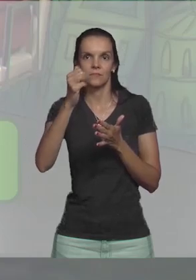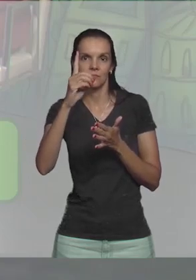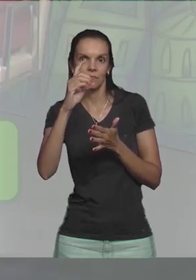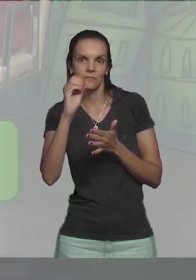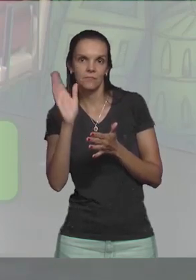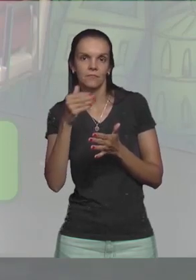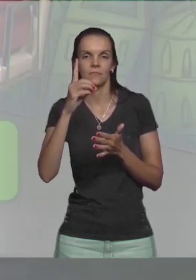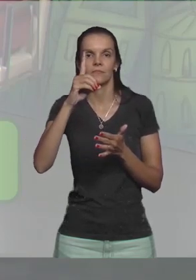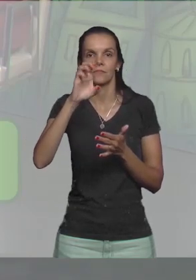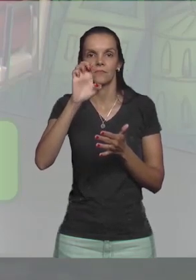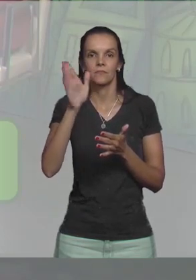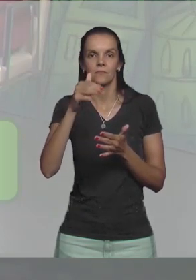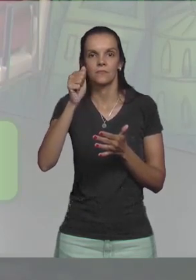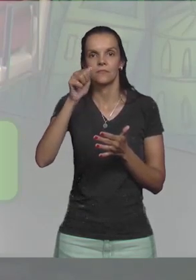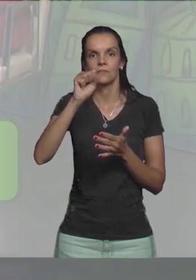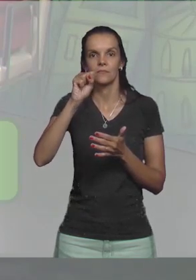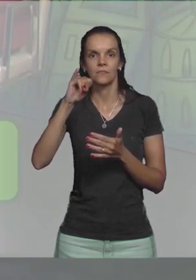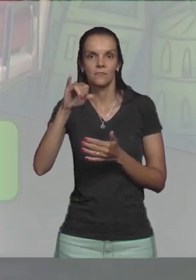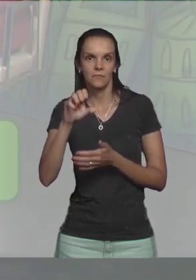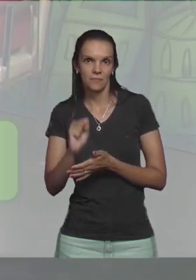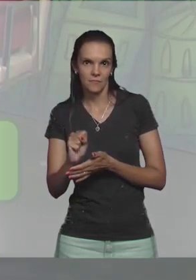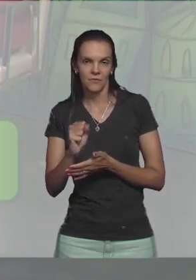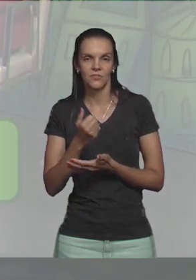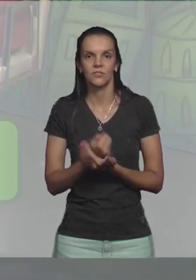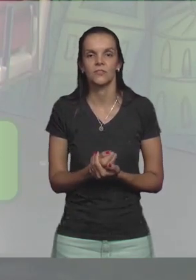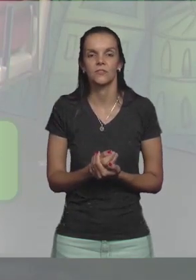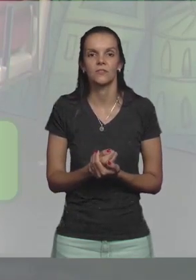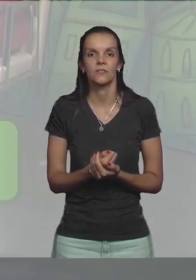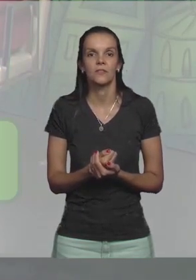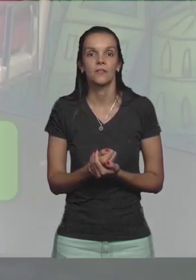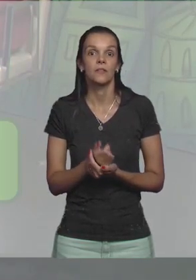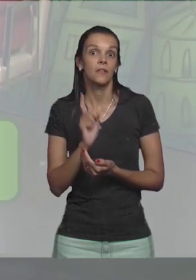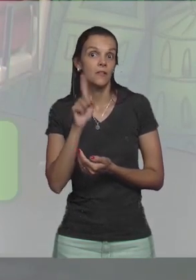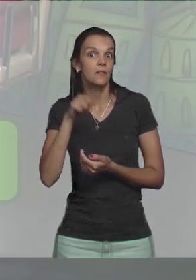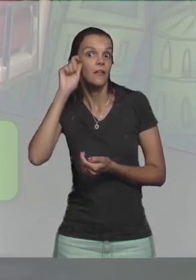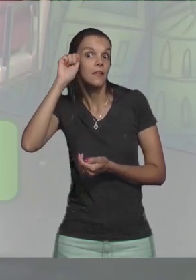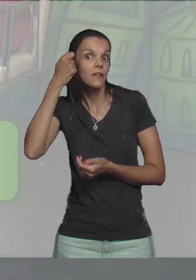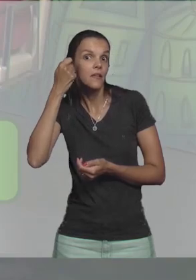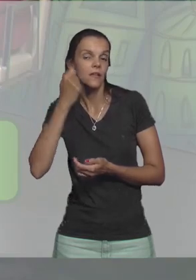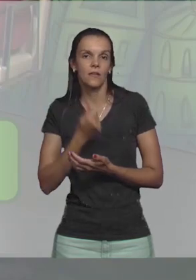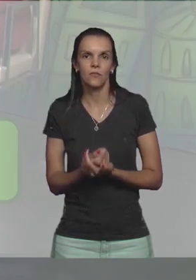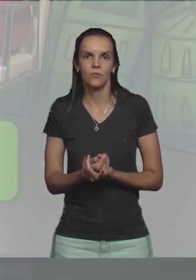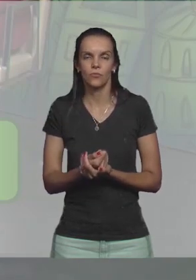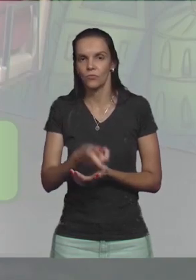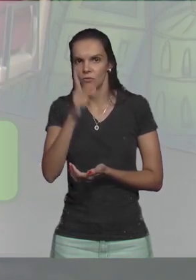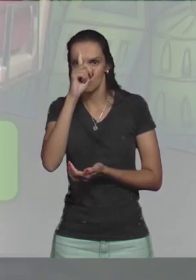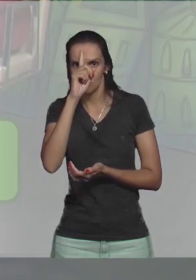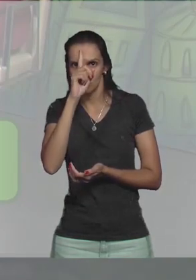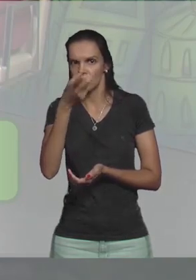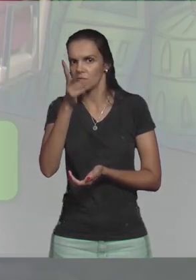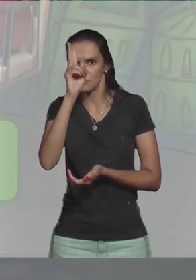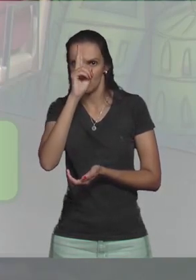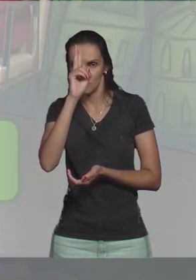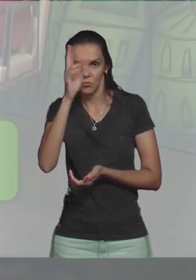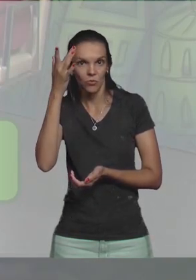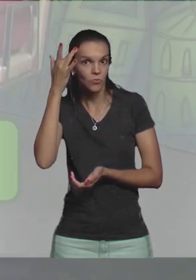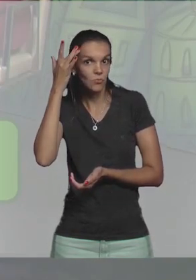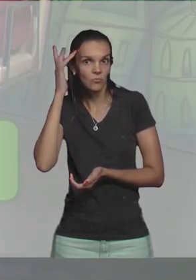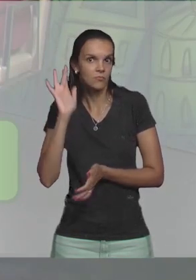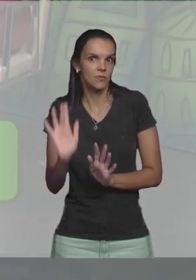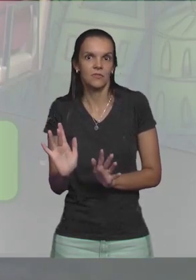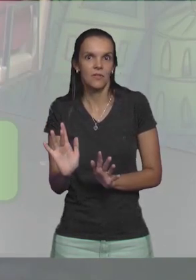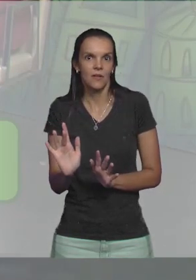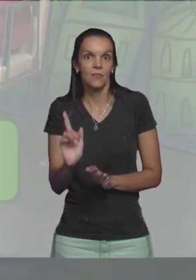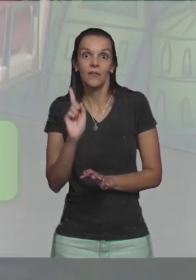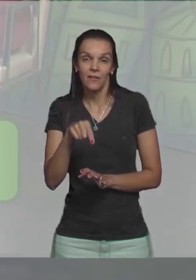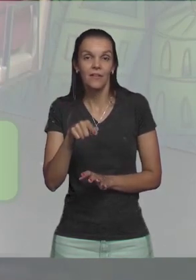na universidade ou entra em algum movimento e começa a militar. Porque até então, nenhum professor te fala, no ensino fundamental, que o Machado de Assis é negro, o maior escritor